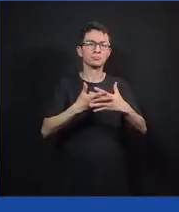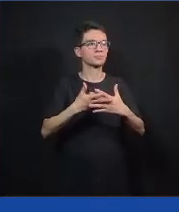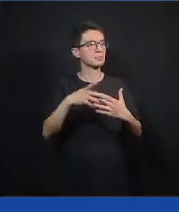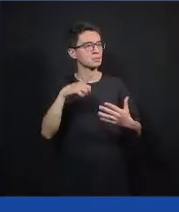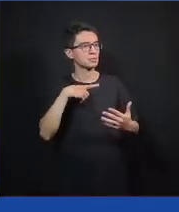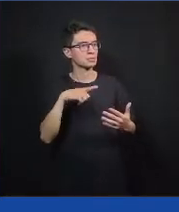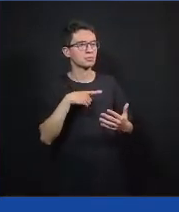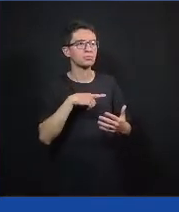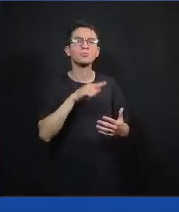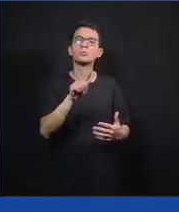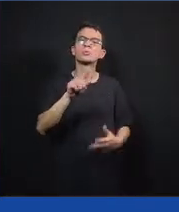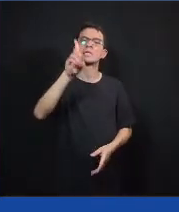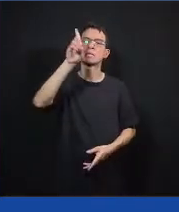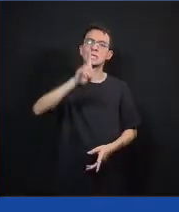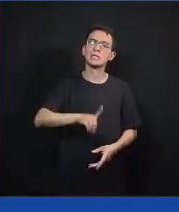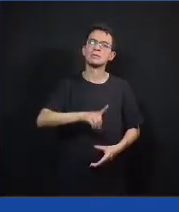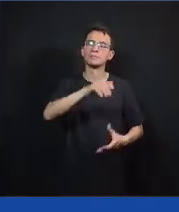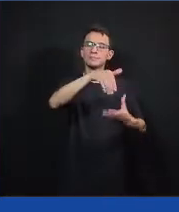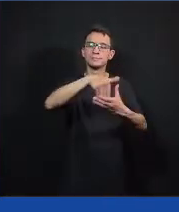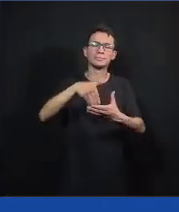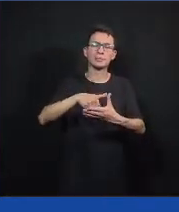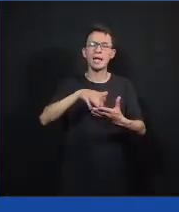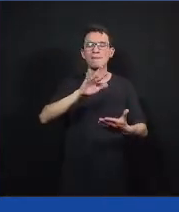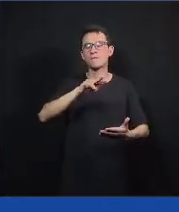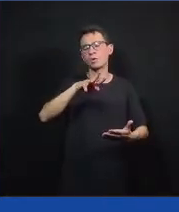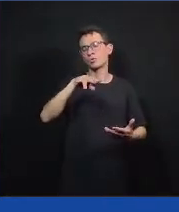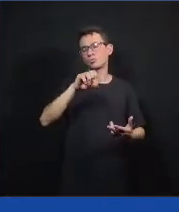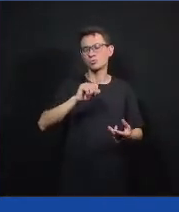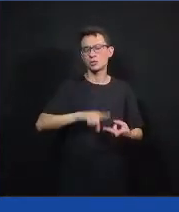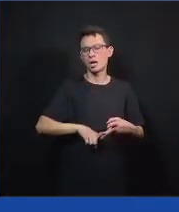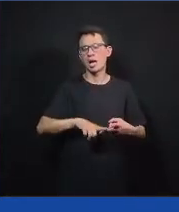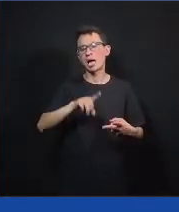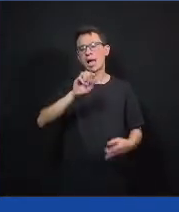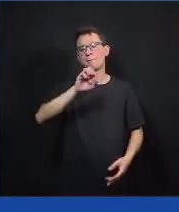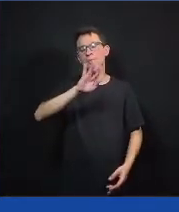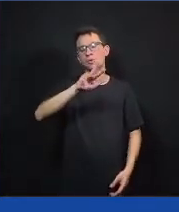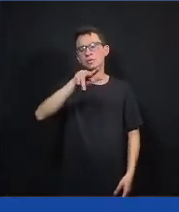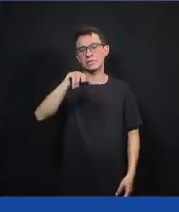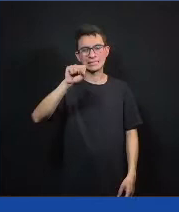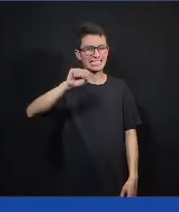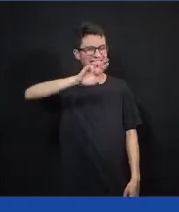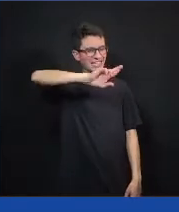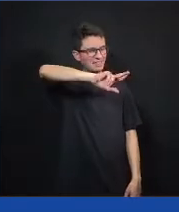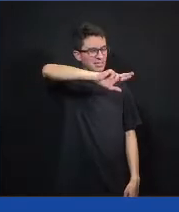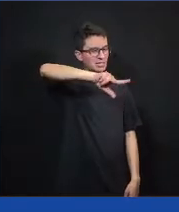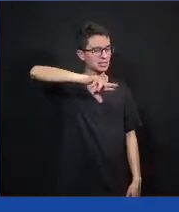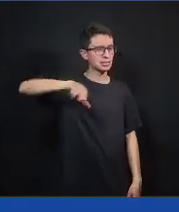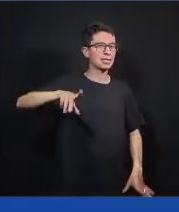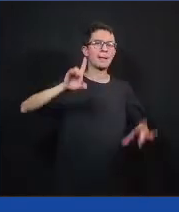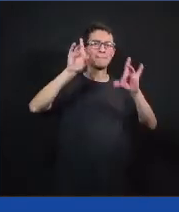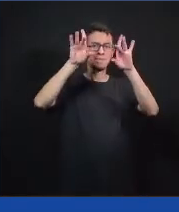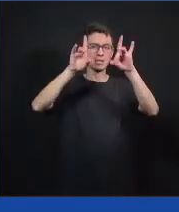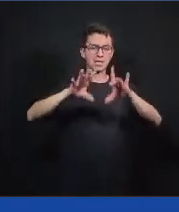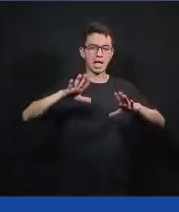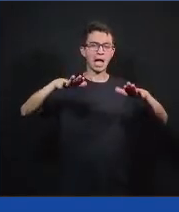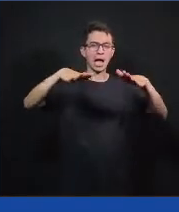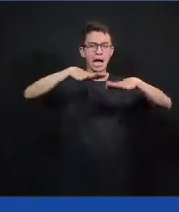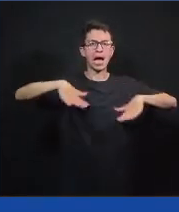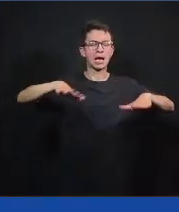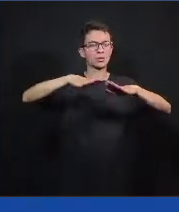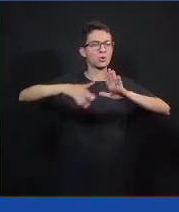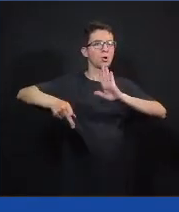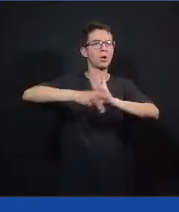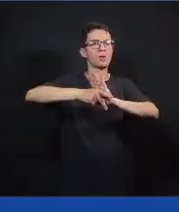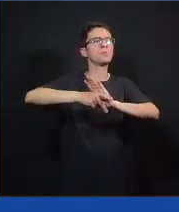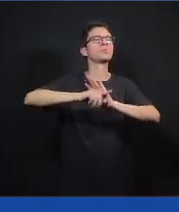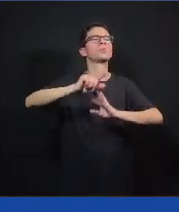direito eleitoral, e infectologistas, epidemiologistas e outros especialistas da área da saúde. Essa